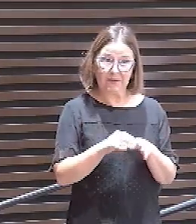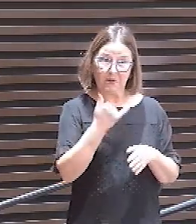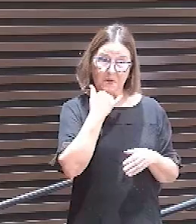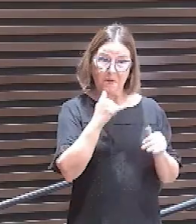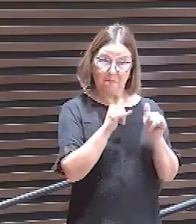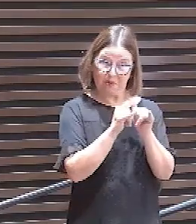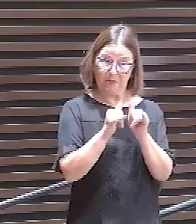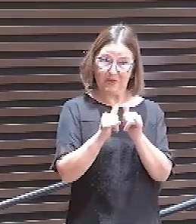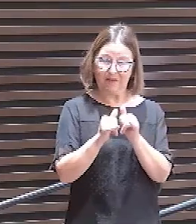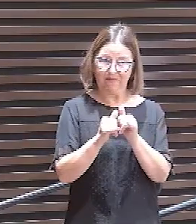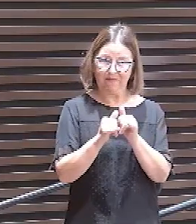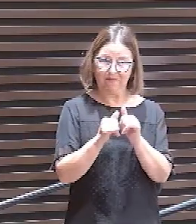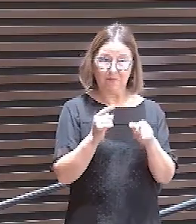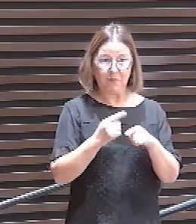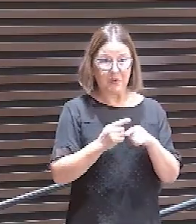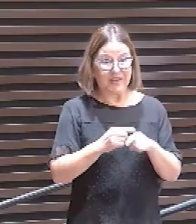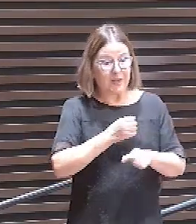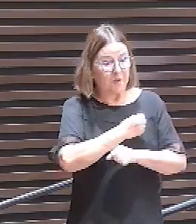com Deus